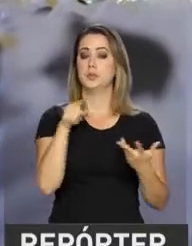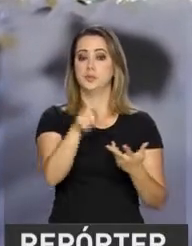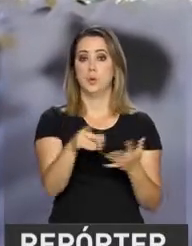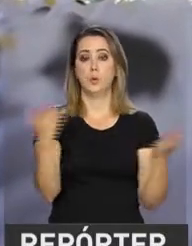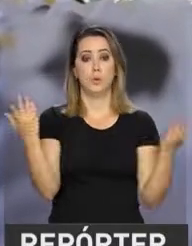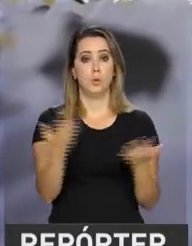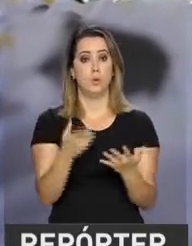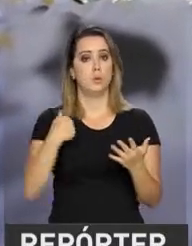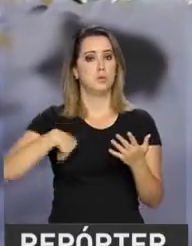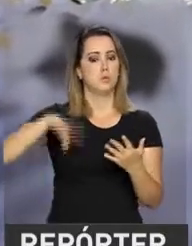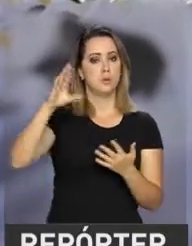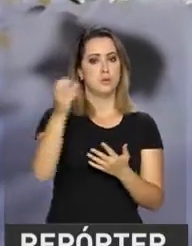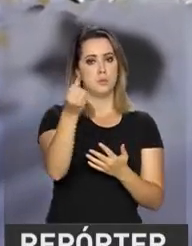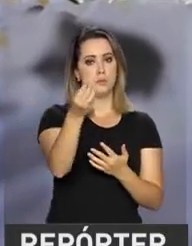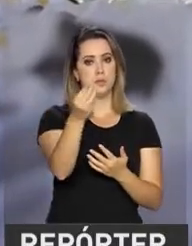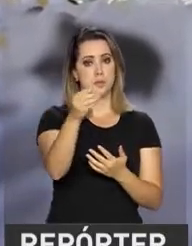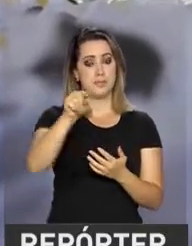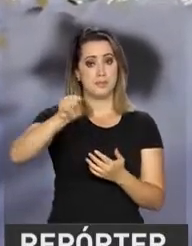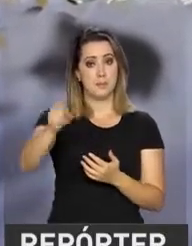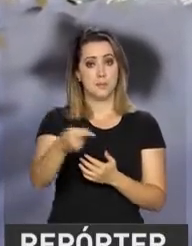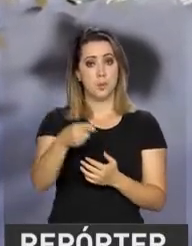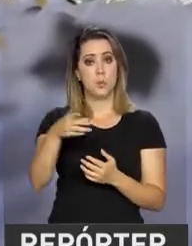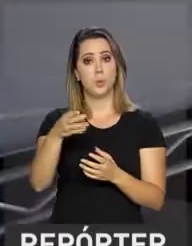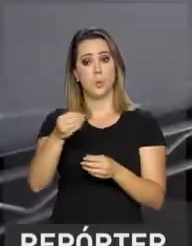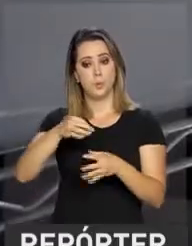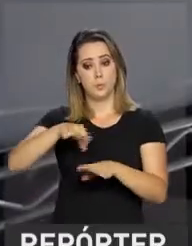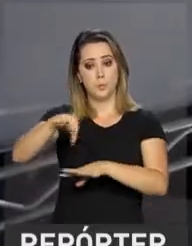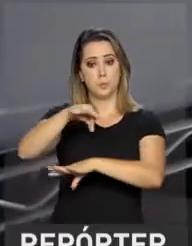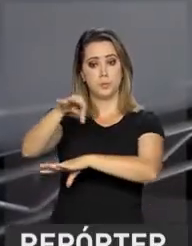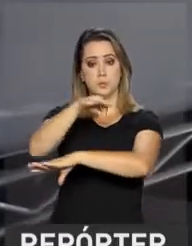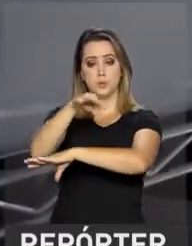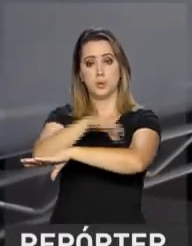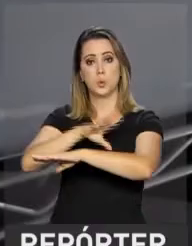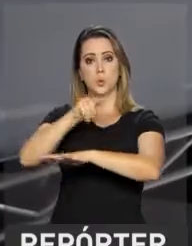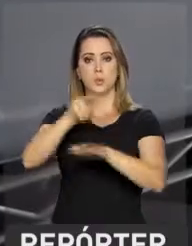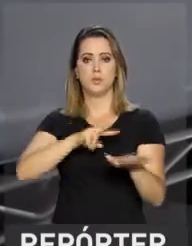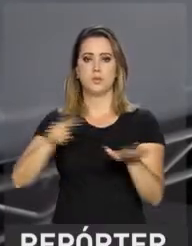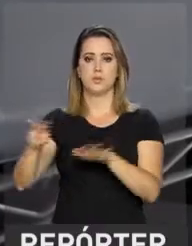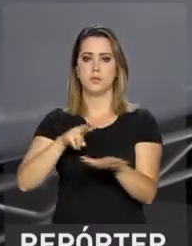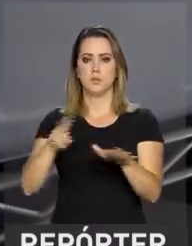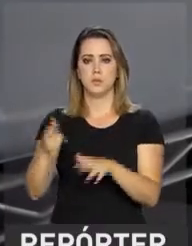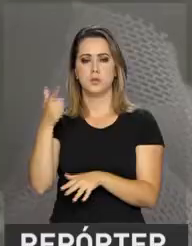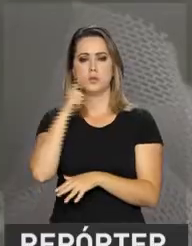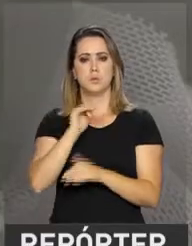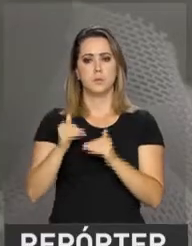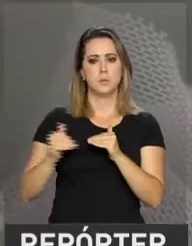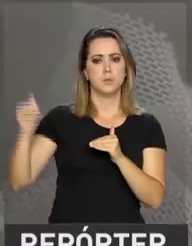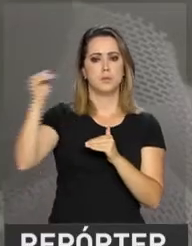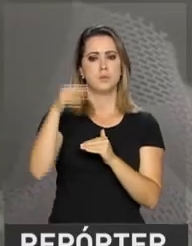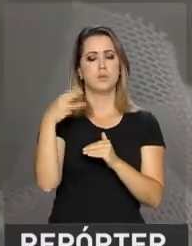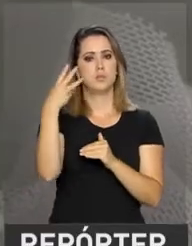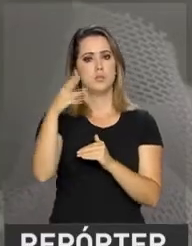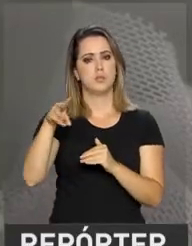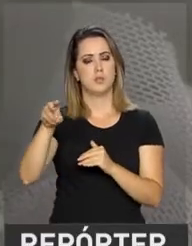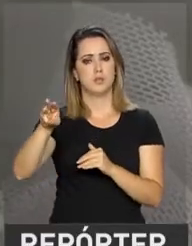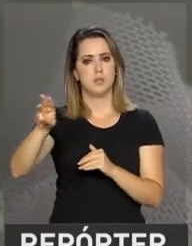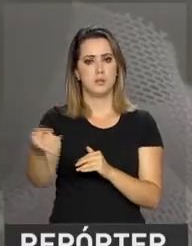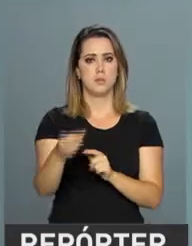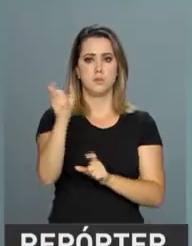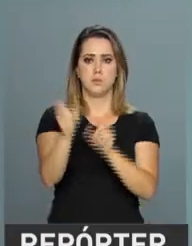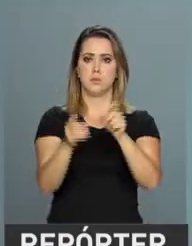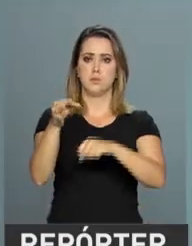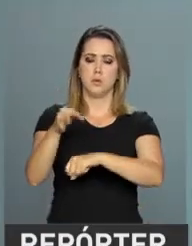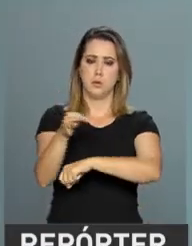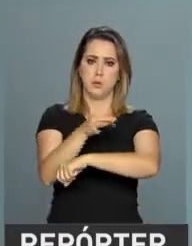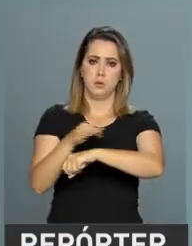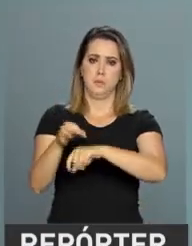são produzidos 600 mil ovos por semana e a expectativa é que a produção alcance um pico de 3 milhões de ovos.